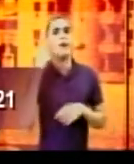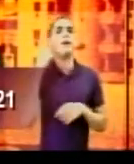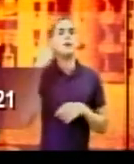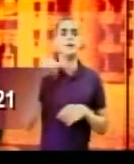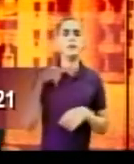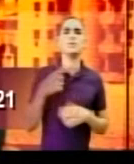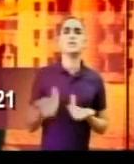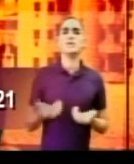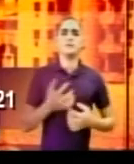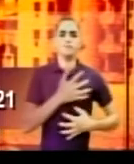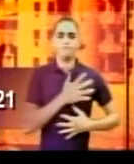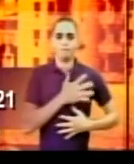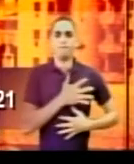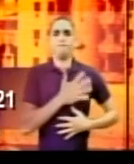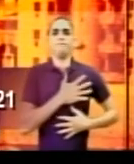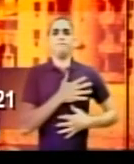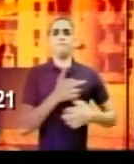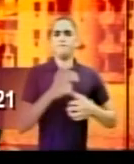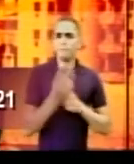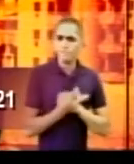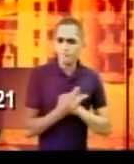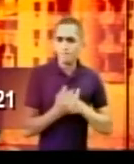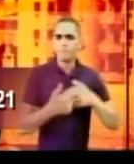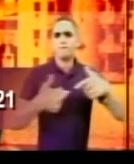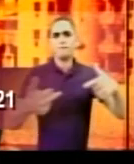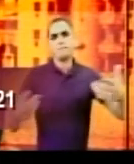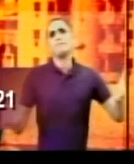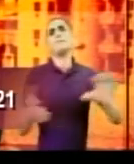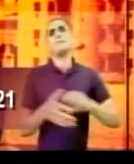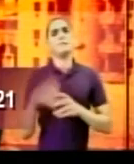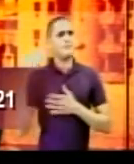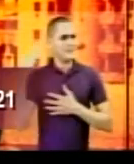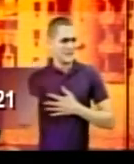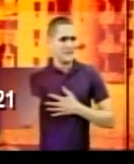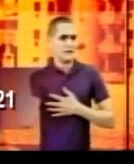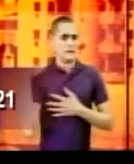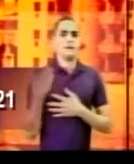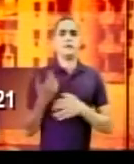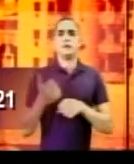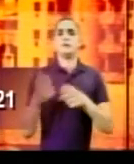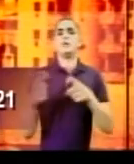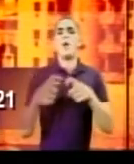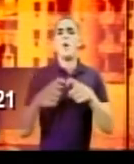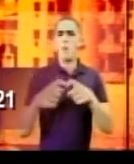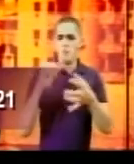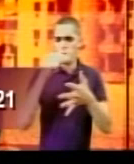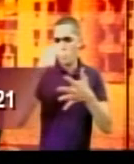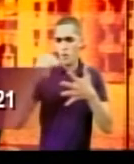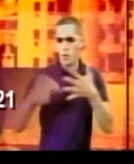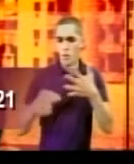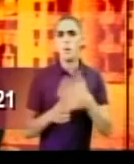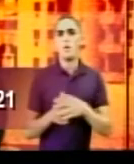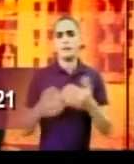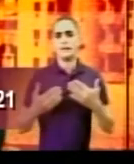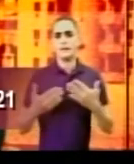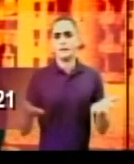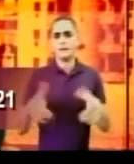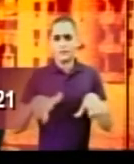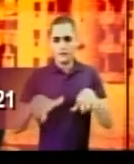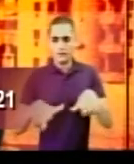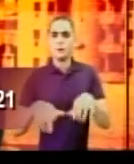otorrinolaringologista, pneumologista, esses indivíduos não estão expostos? Claro que estão. Claro que estão. Eles